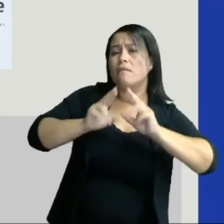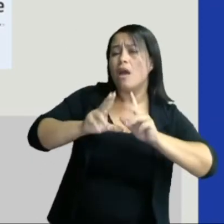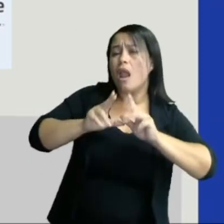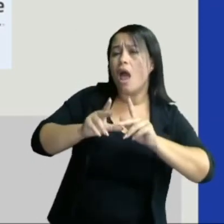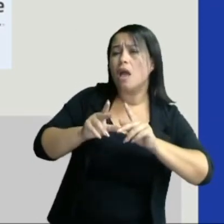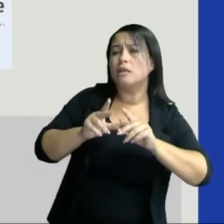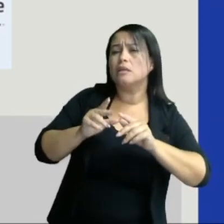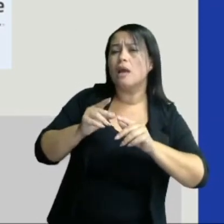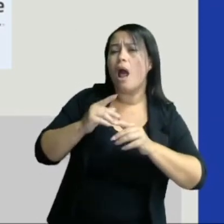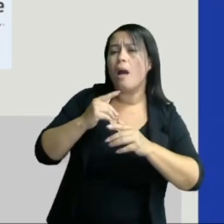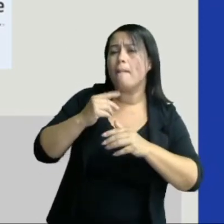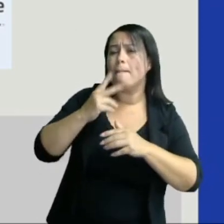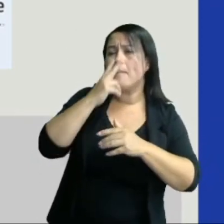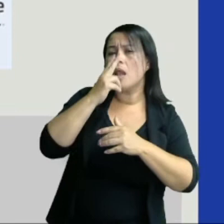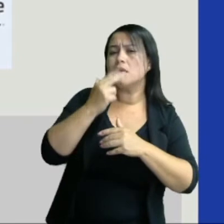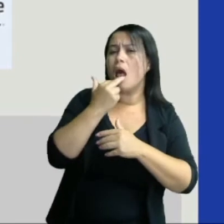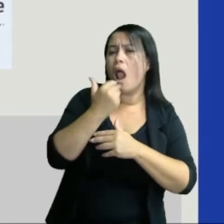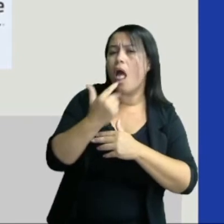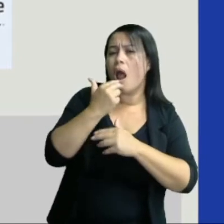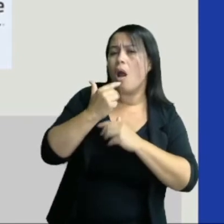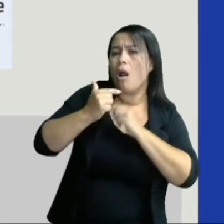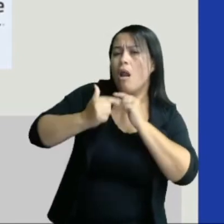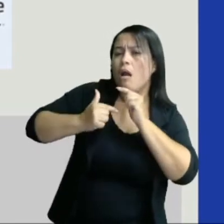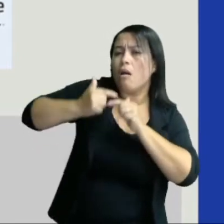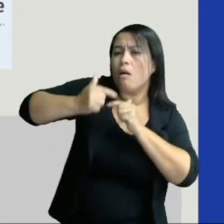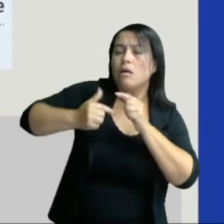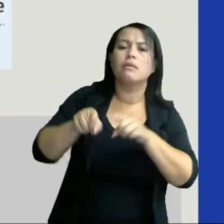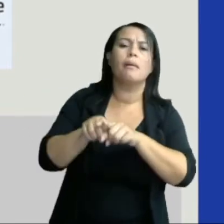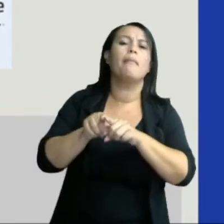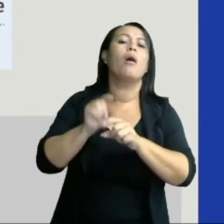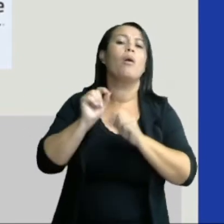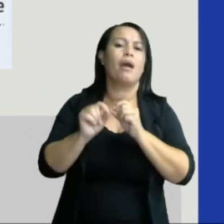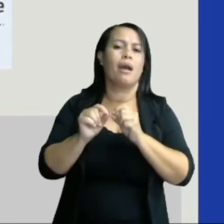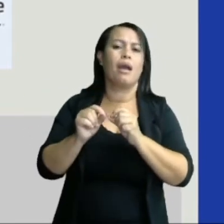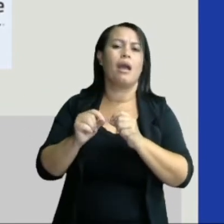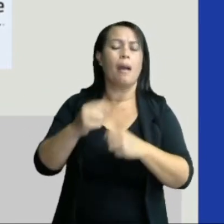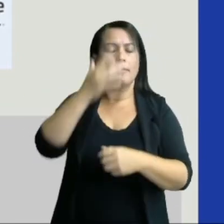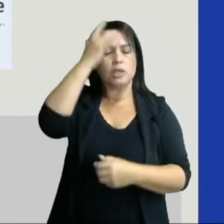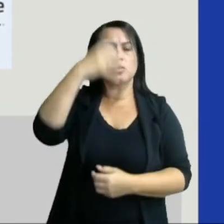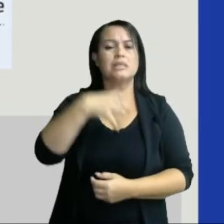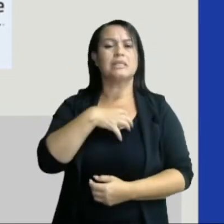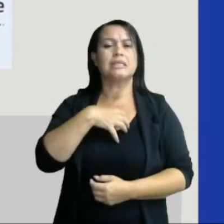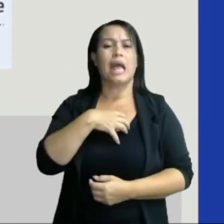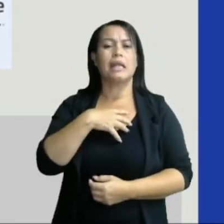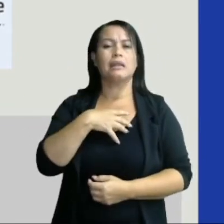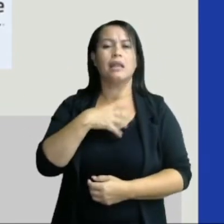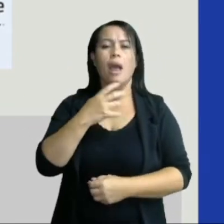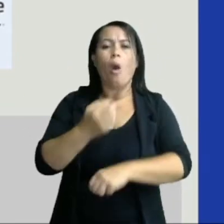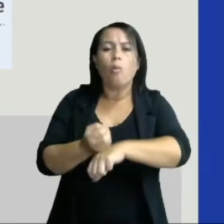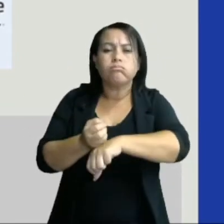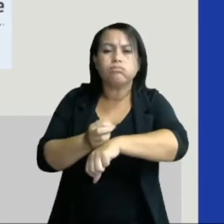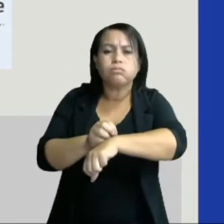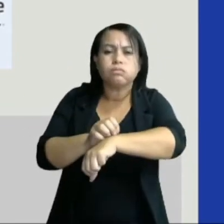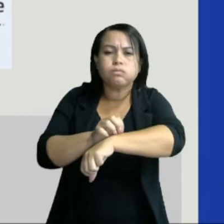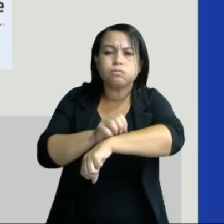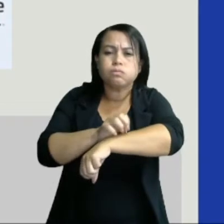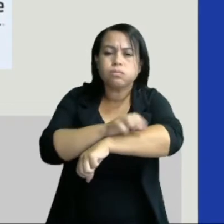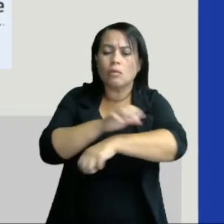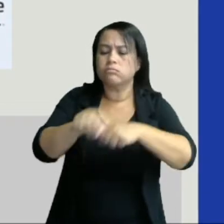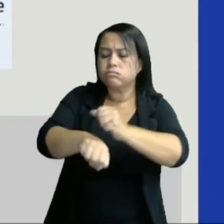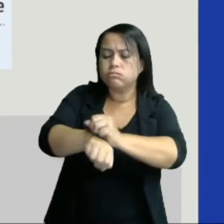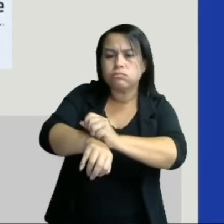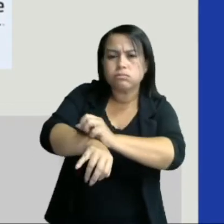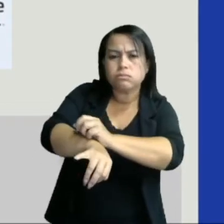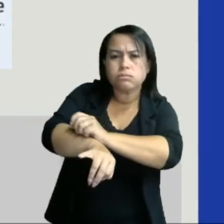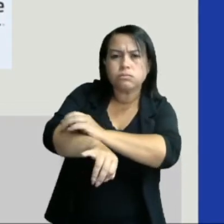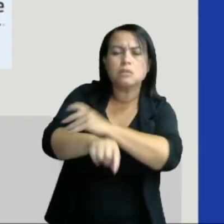ou enrolada, tem dificuldade para falar. E o paciente também sente um formigamento nos braços. Ele sente nos braços um